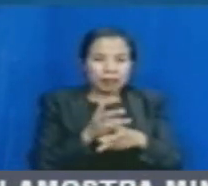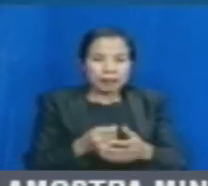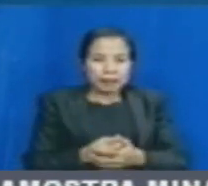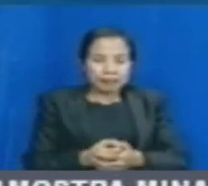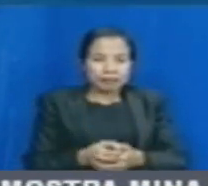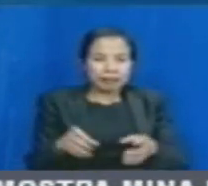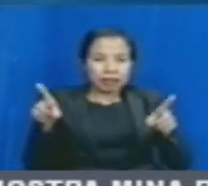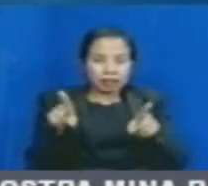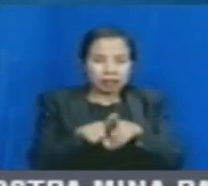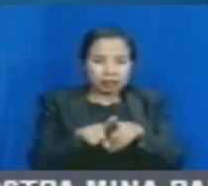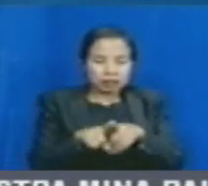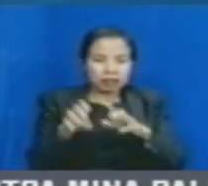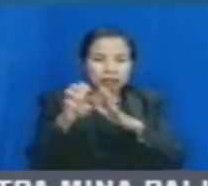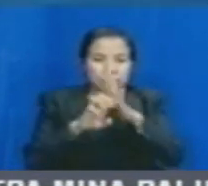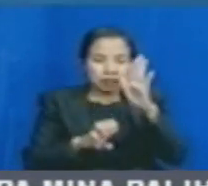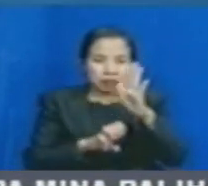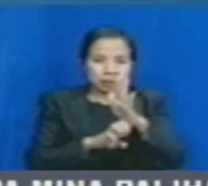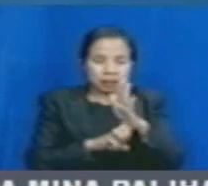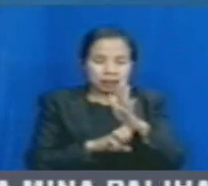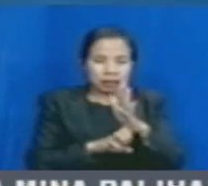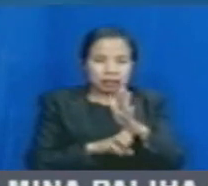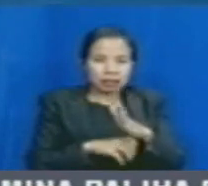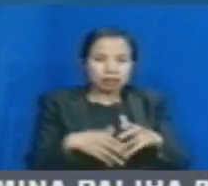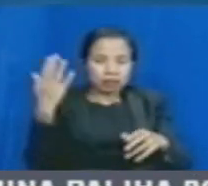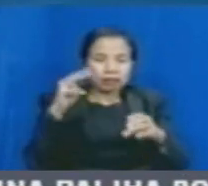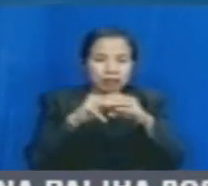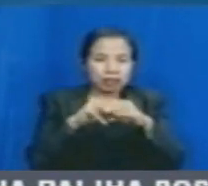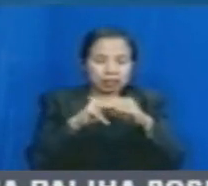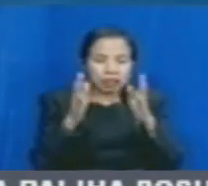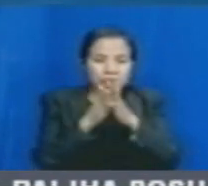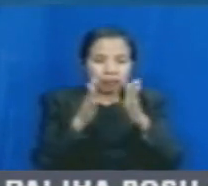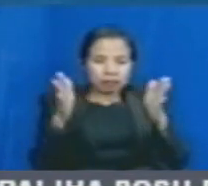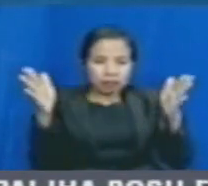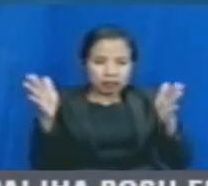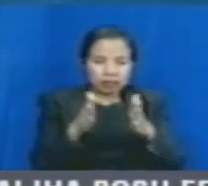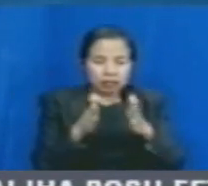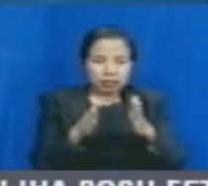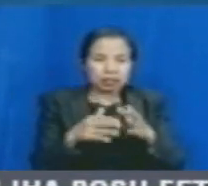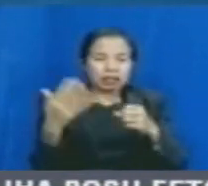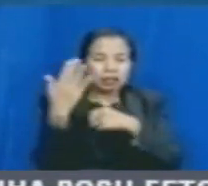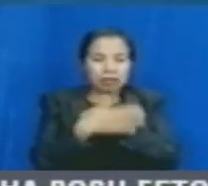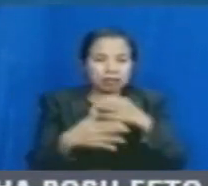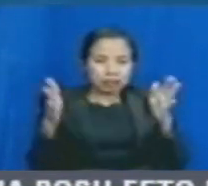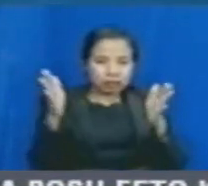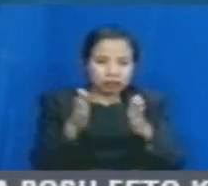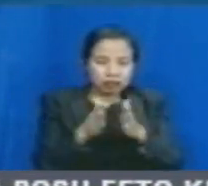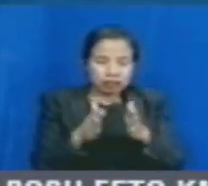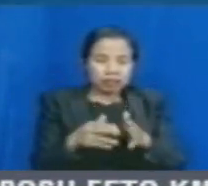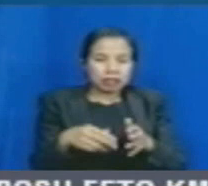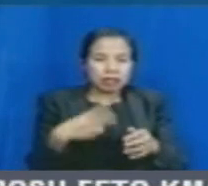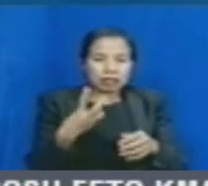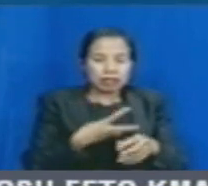Hanesang estado ida nebe ni mercado kik ho rai kik ita com certeza tem